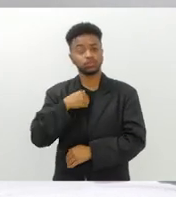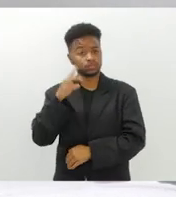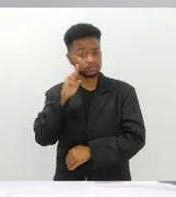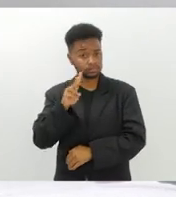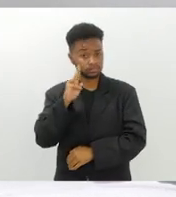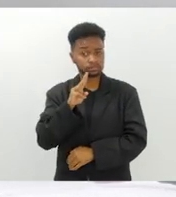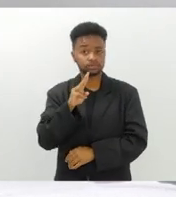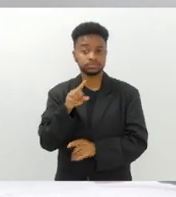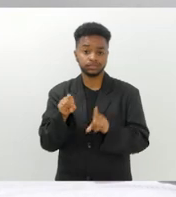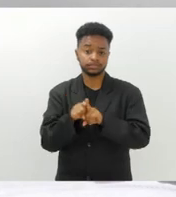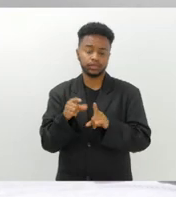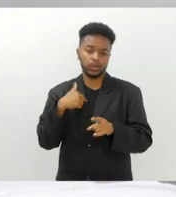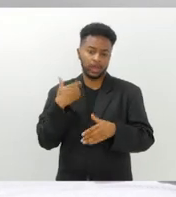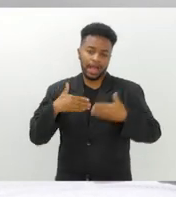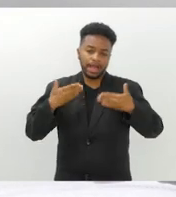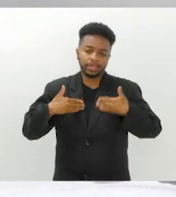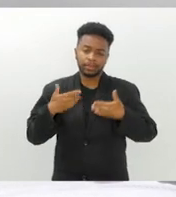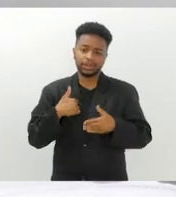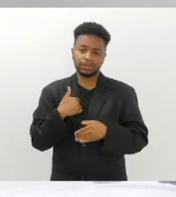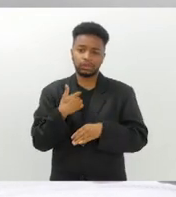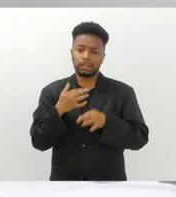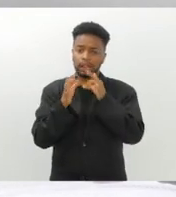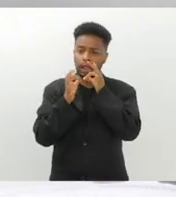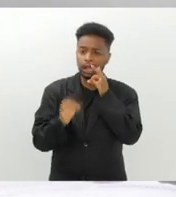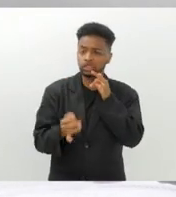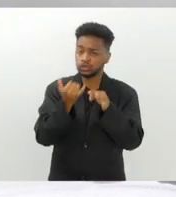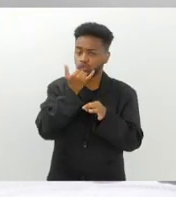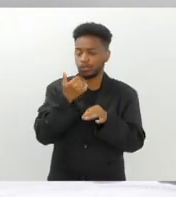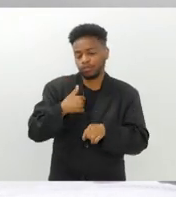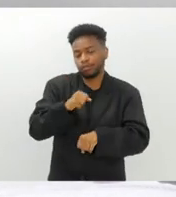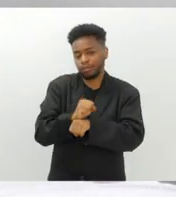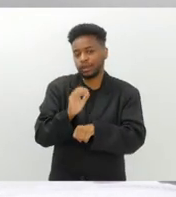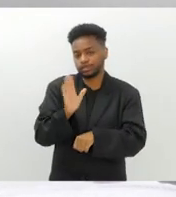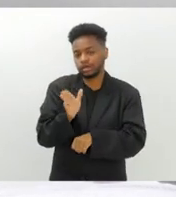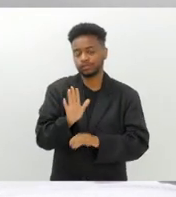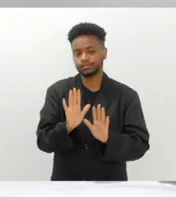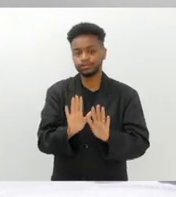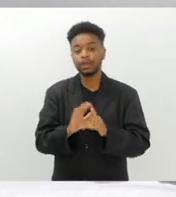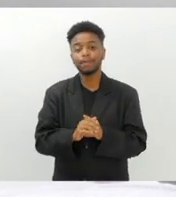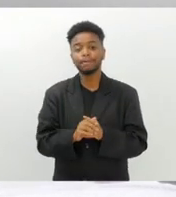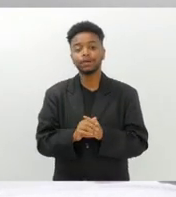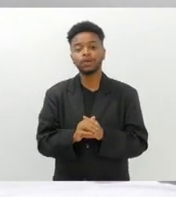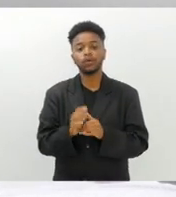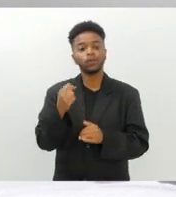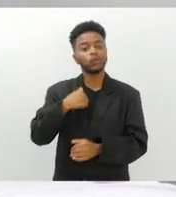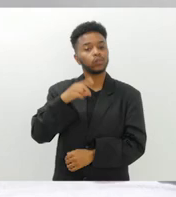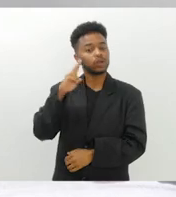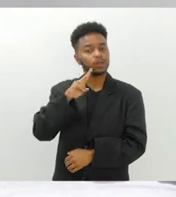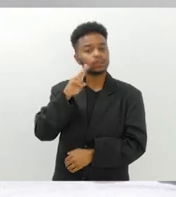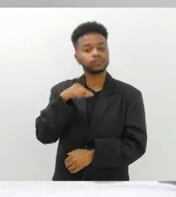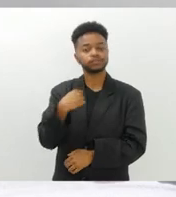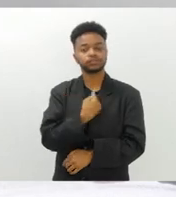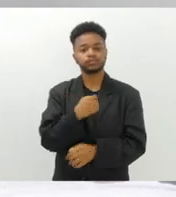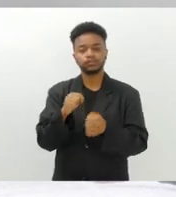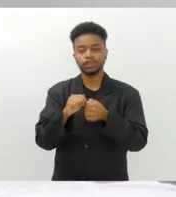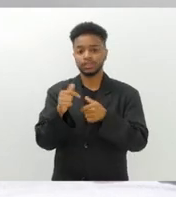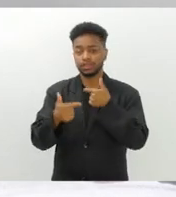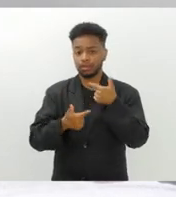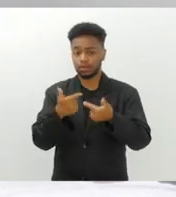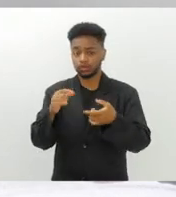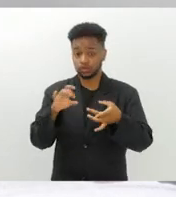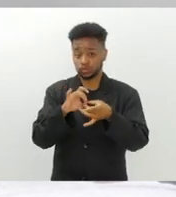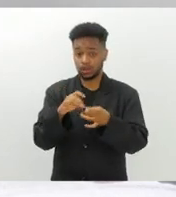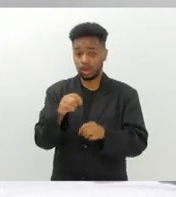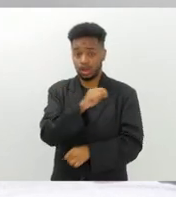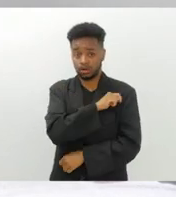acabo me entusiasmando, peço desculpa, já vou parar aqui agora mesmo, que nós fizemos trabalhos, por exemplo, com os alunos de uma escola